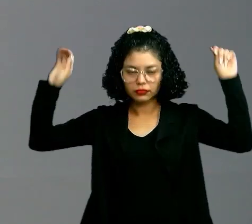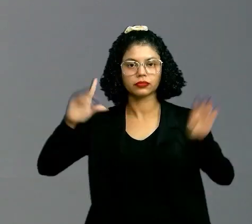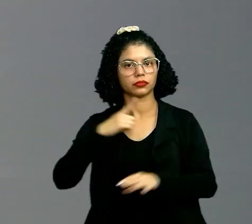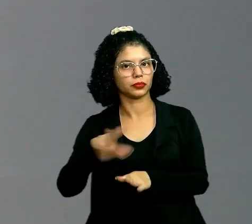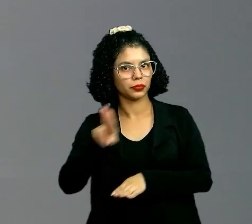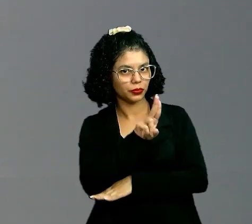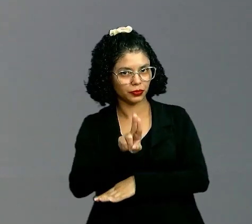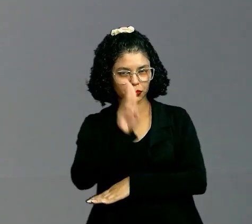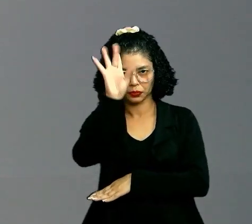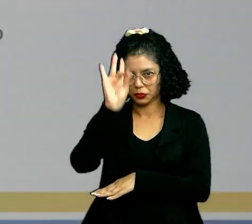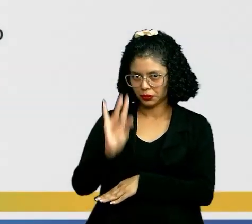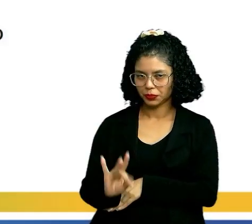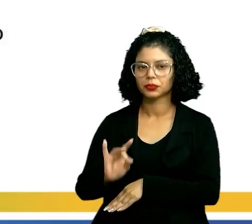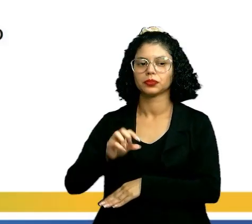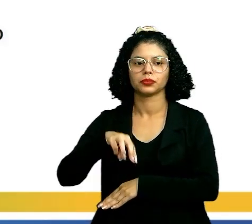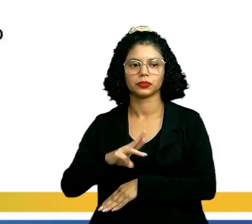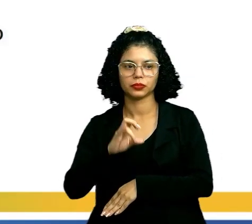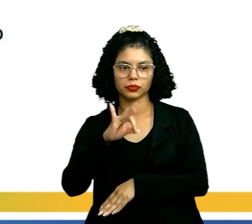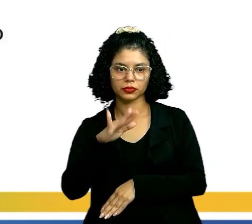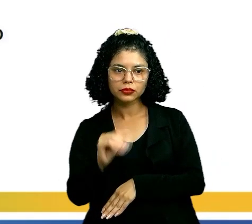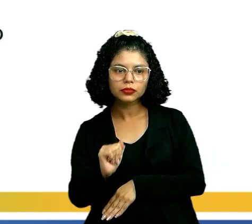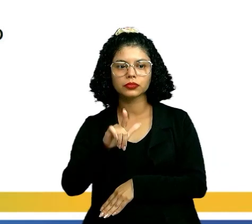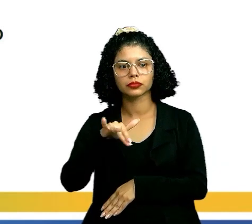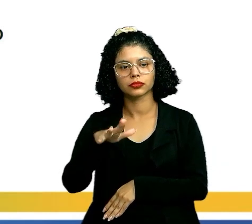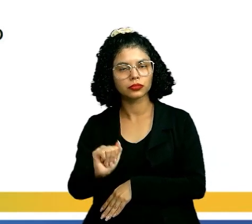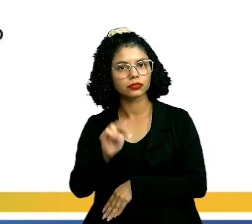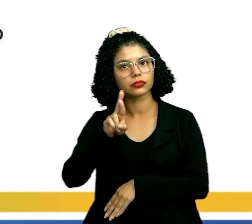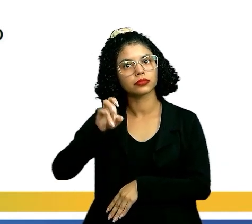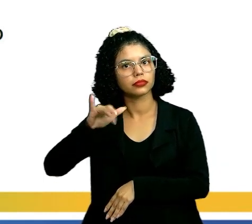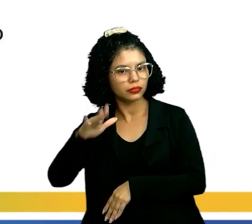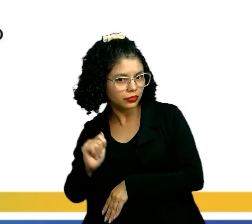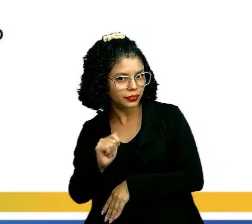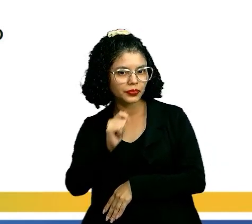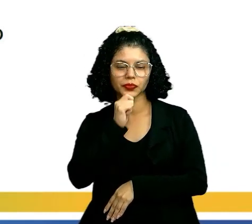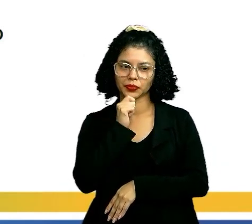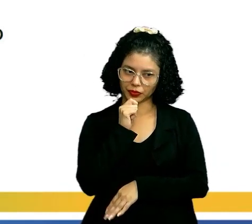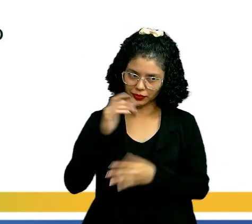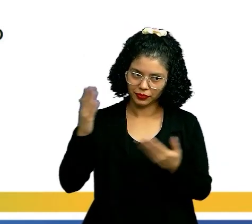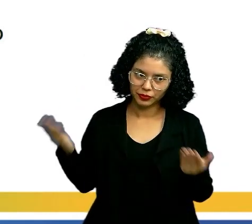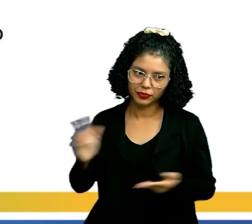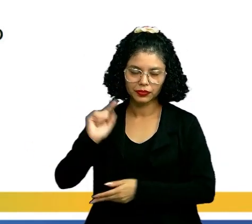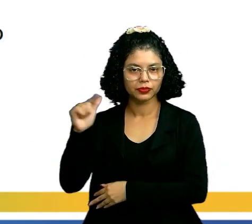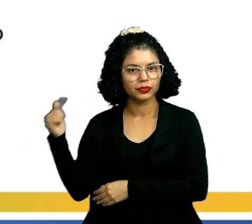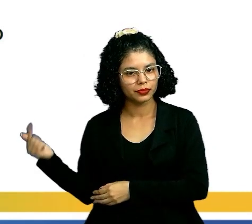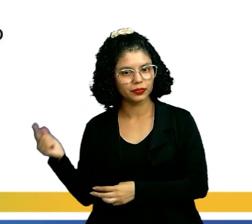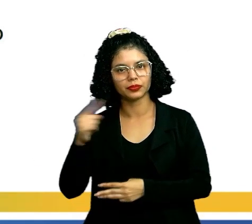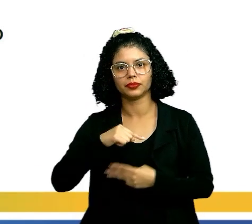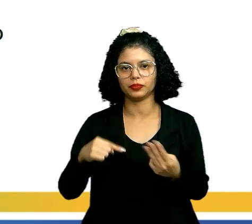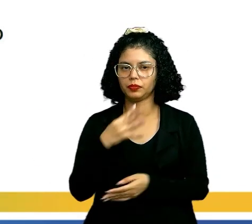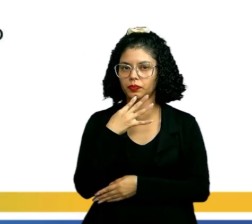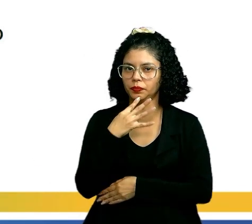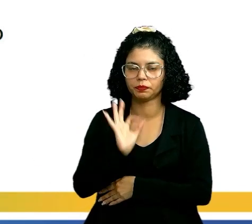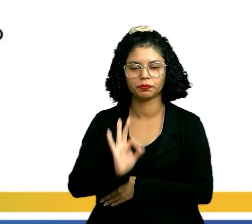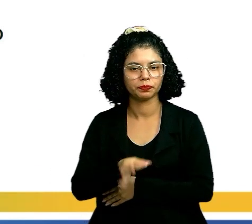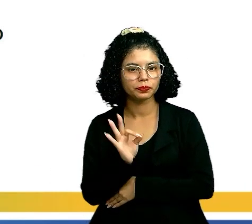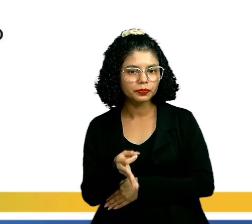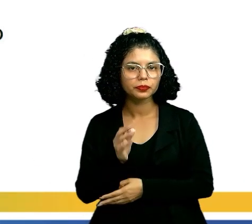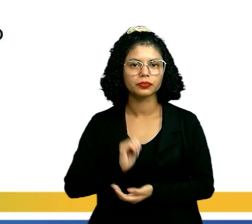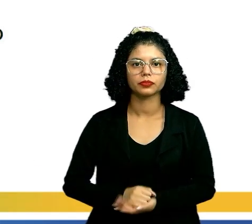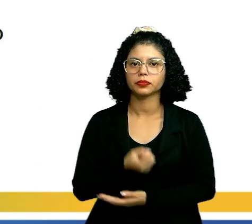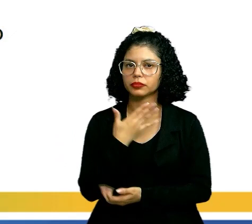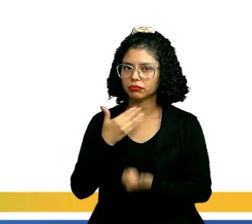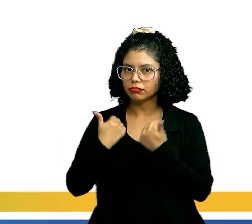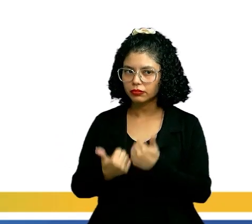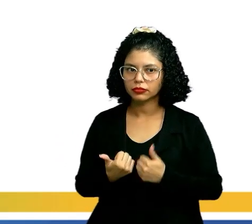artistas plásticos: Michelangelo, Leonardo, Rafael, Donatello e os outros que você com certeza conhece